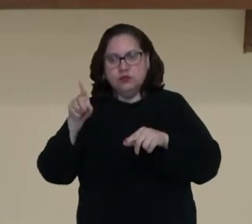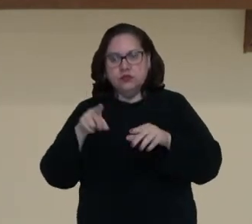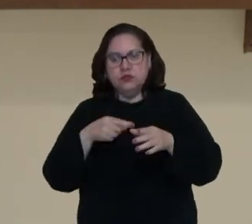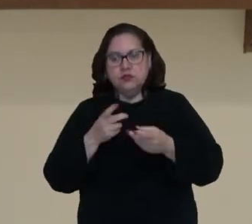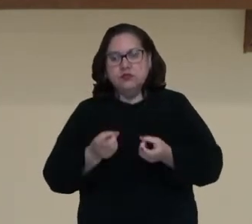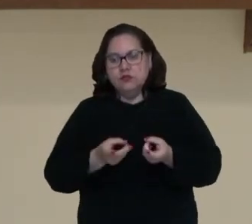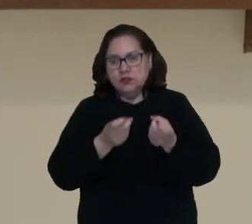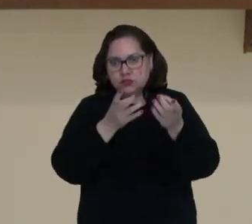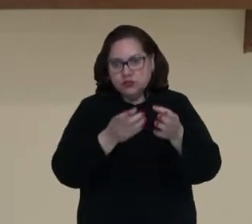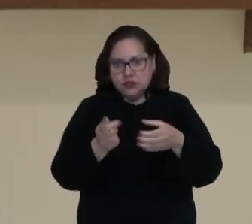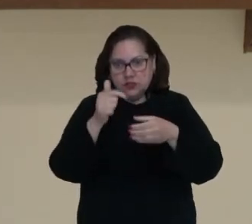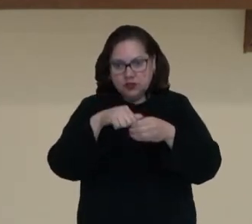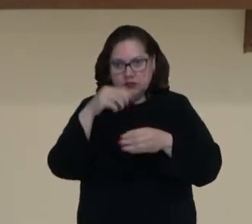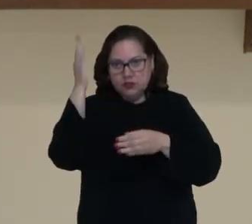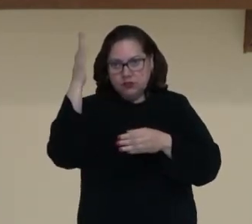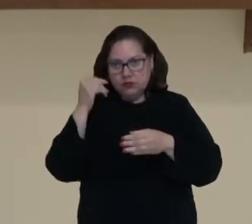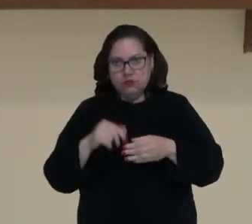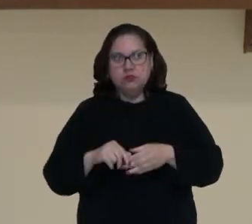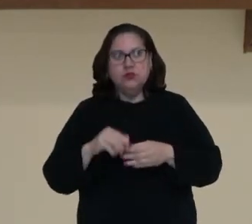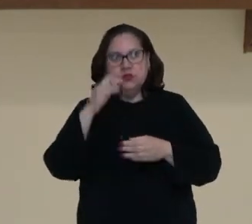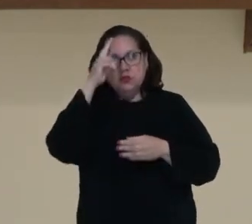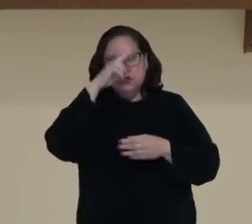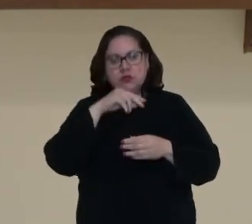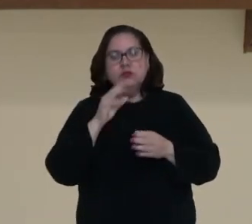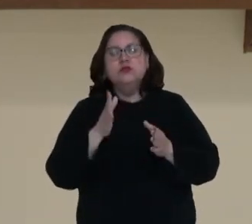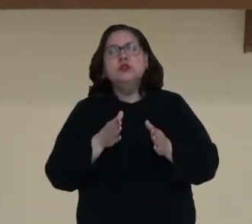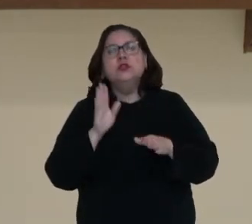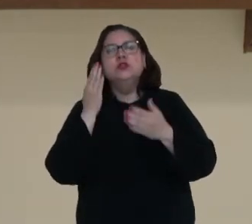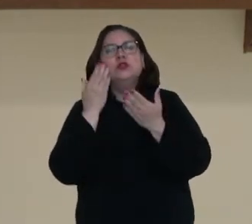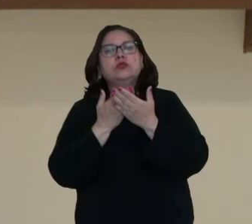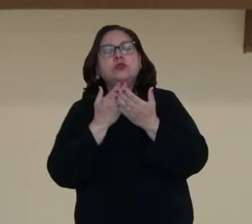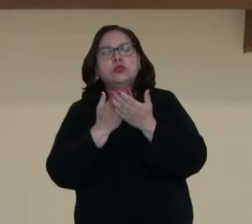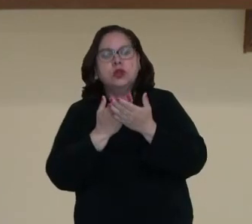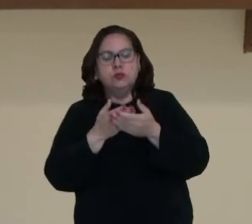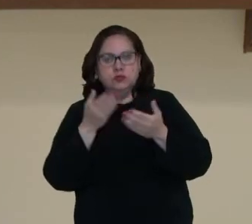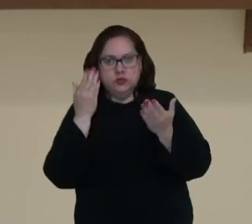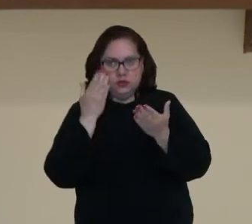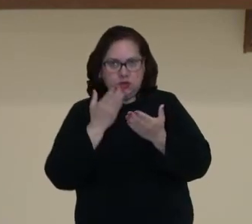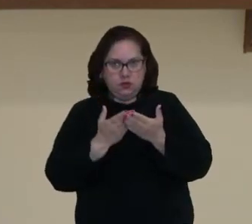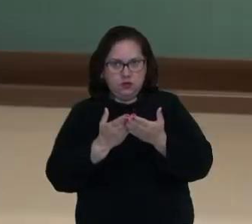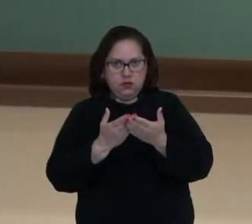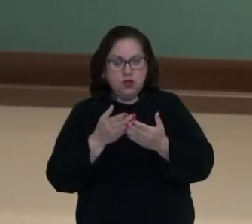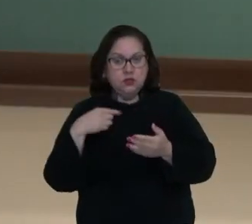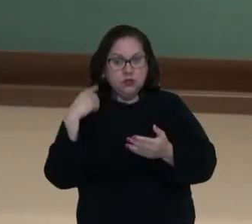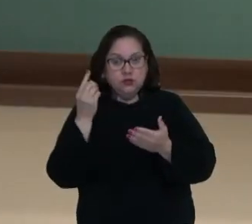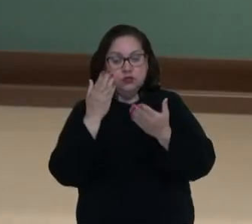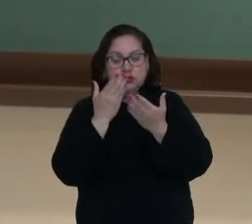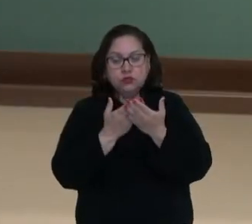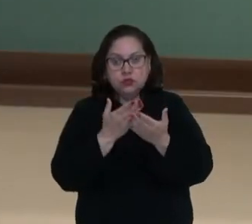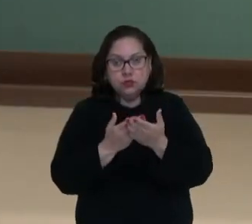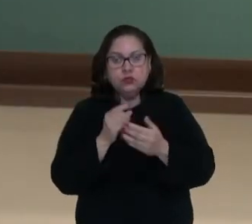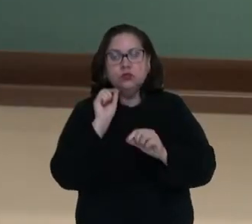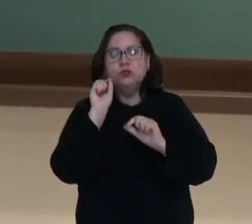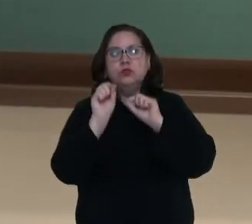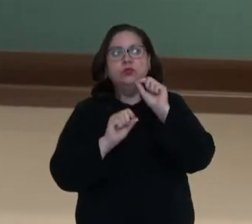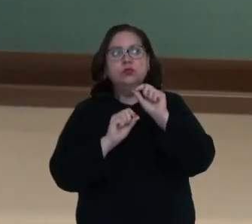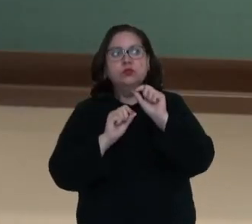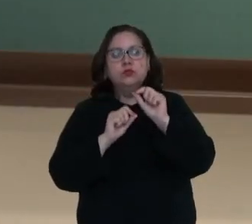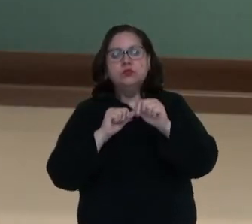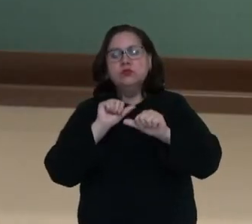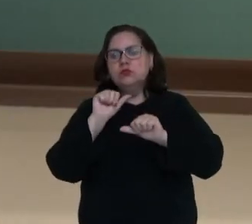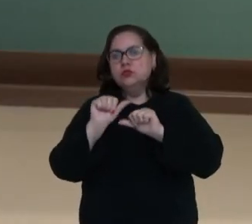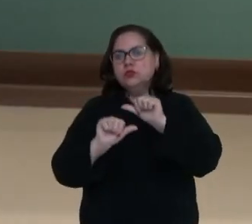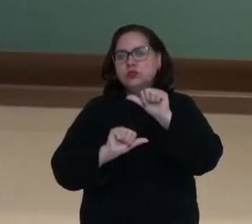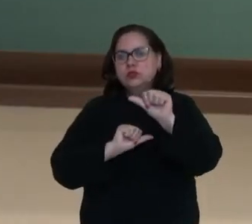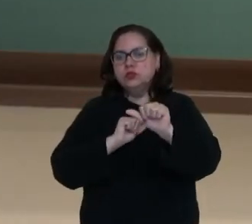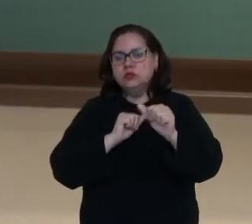vendia dentro da história do Brasil. O que nós estudamos então nessa aula? A gente estudou sobre essa